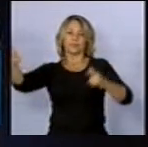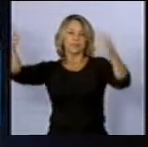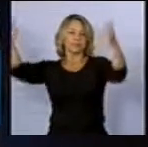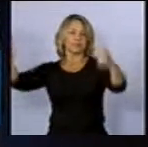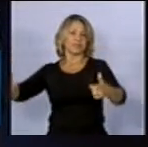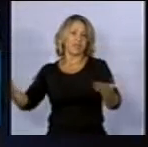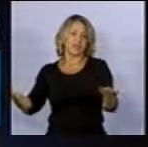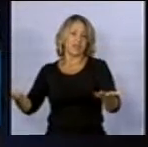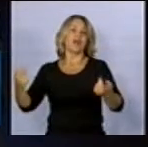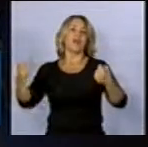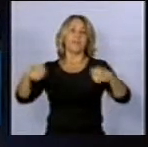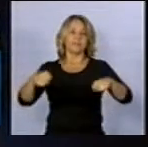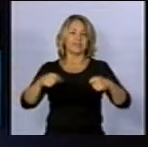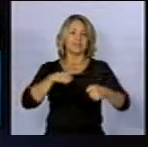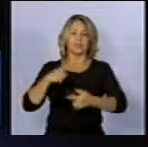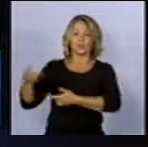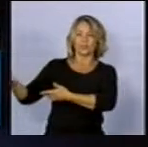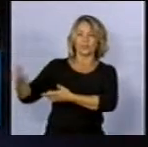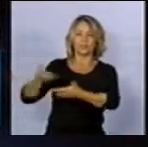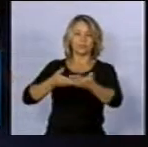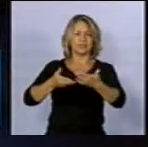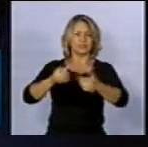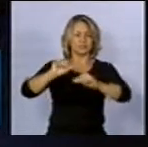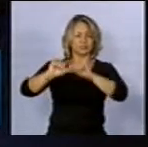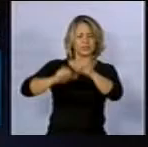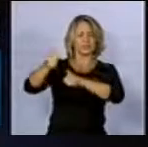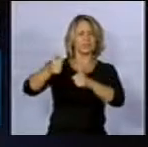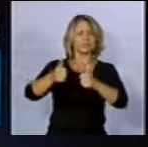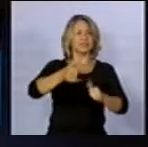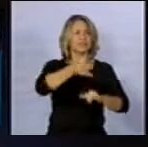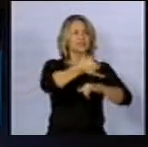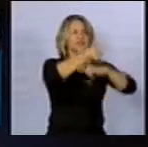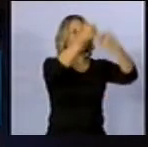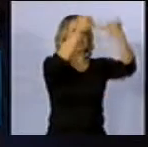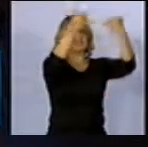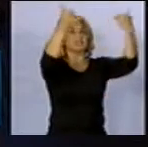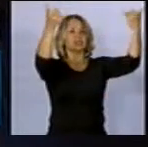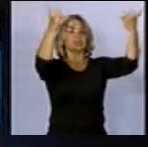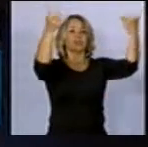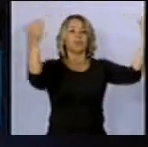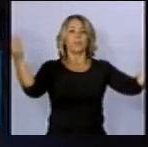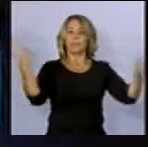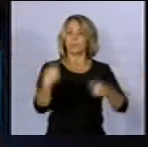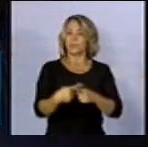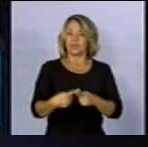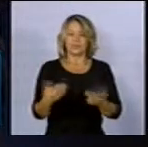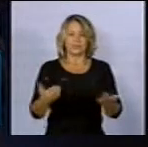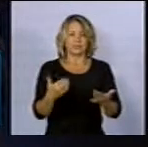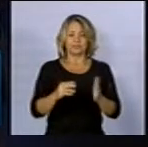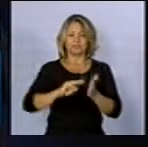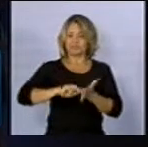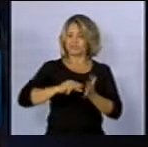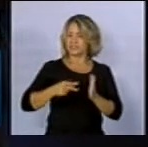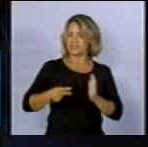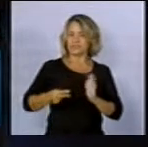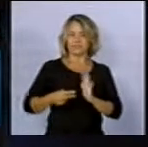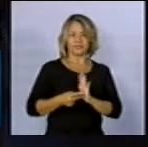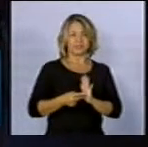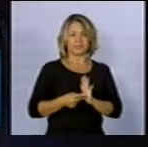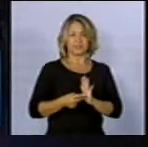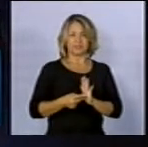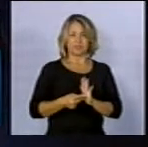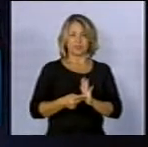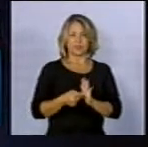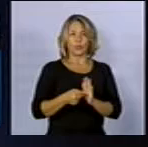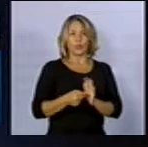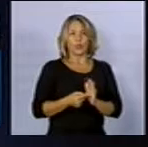que a necessidade dessa troca dessas linhas por ela não significa um